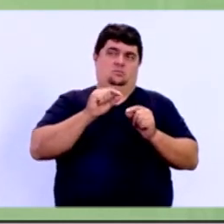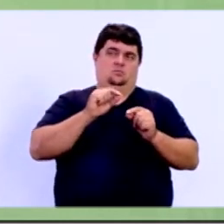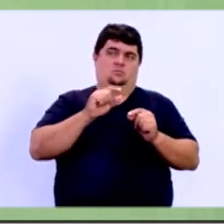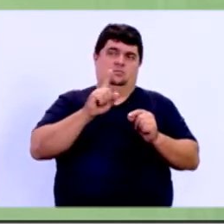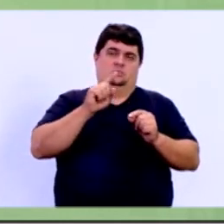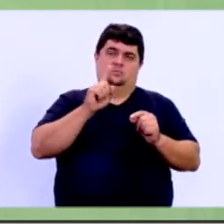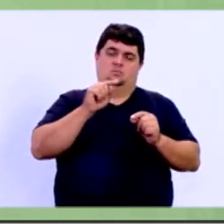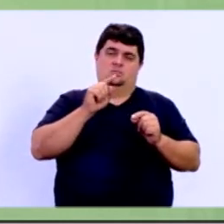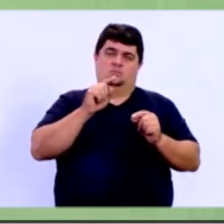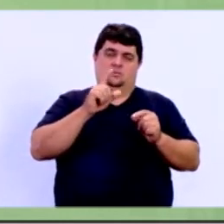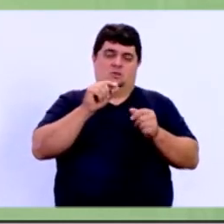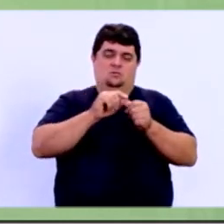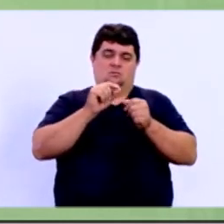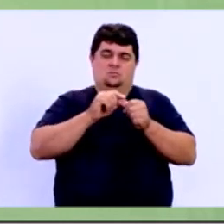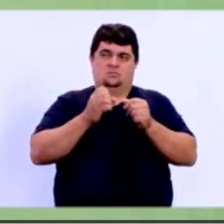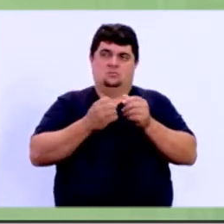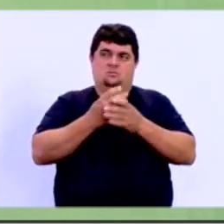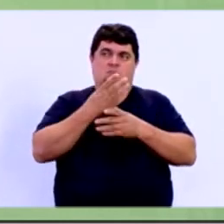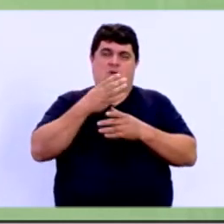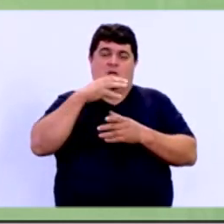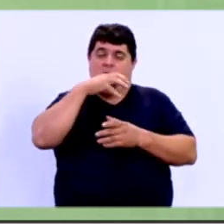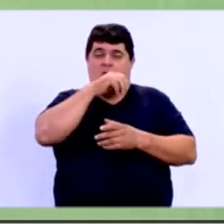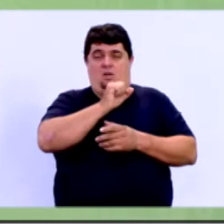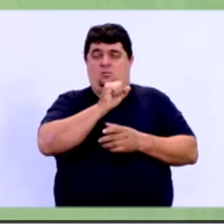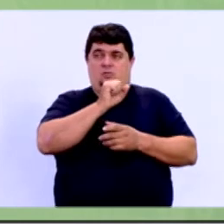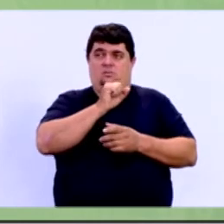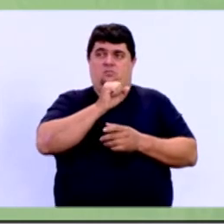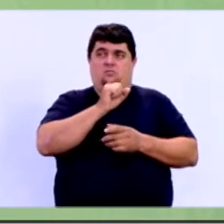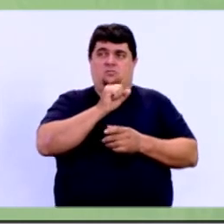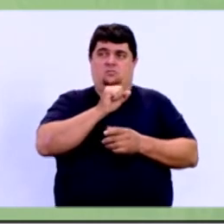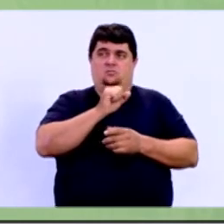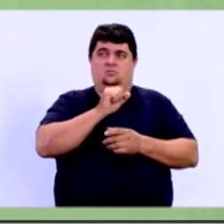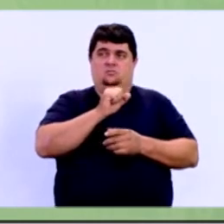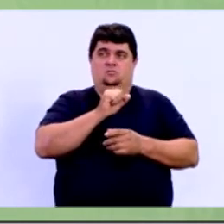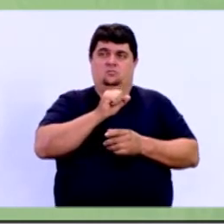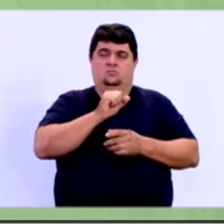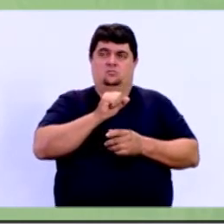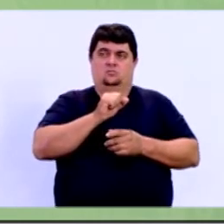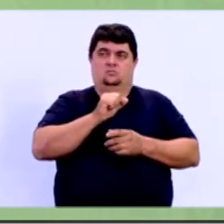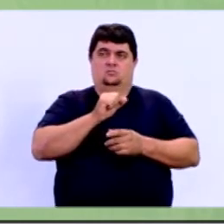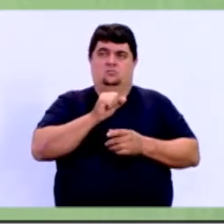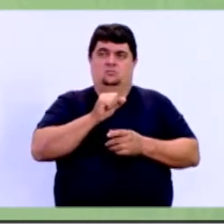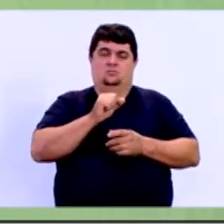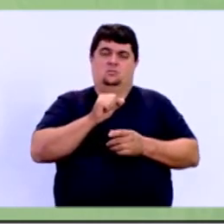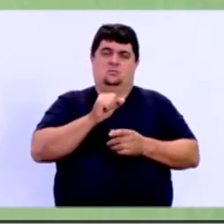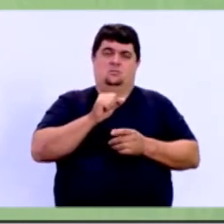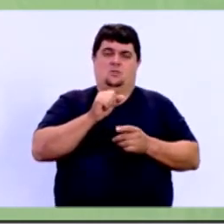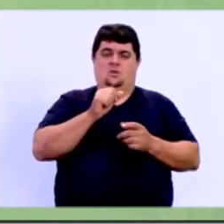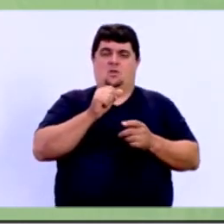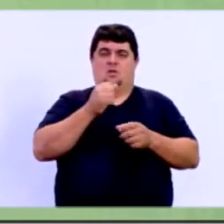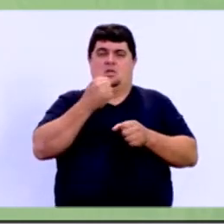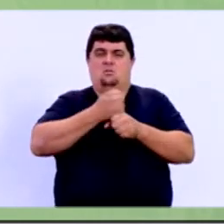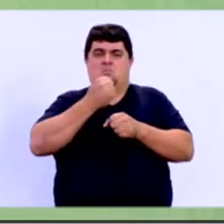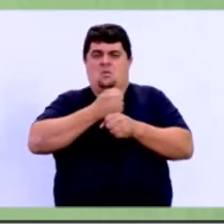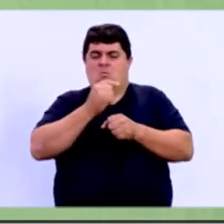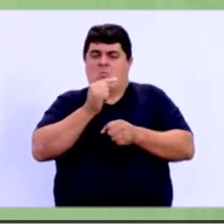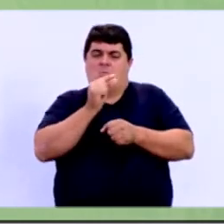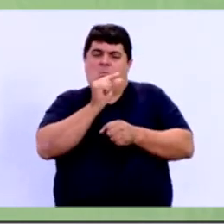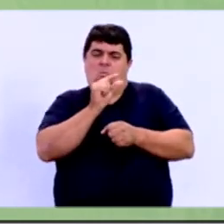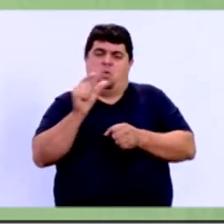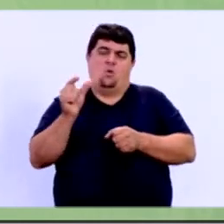é elaborado a curto prazo, né, num lapso de tempo pequeno, visando,